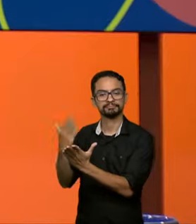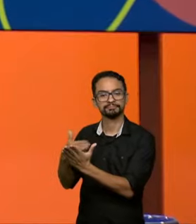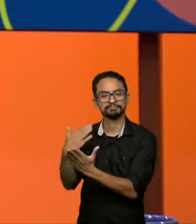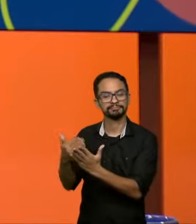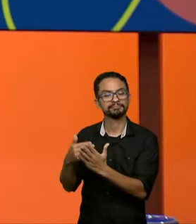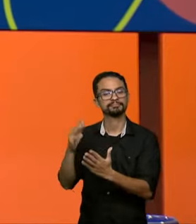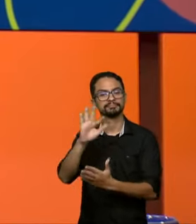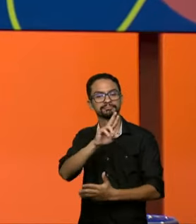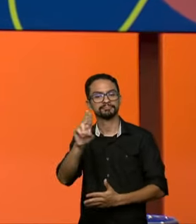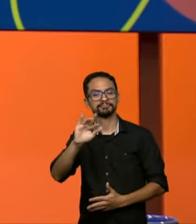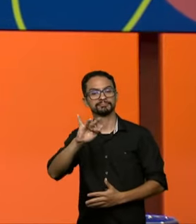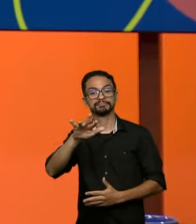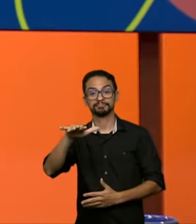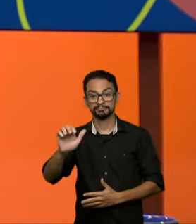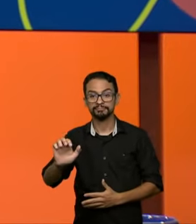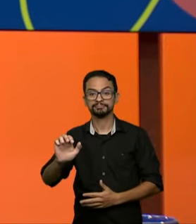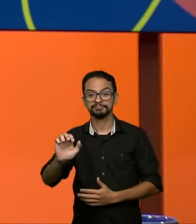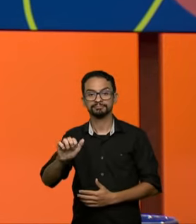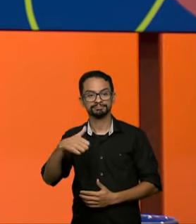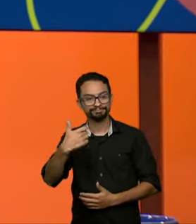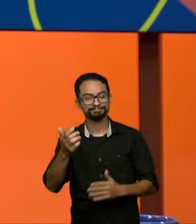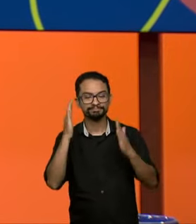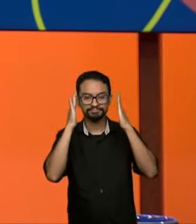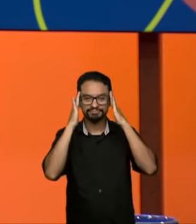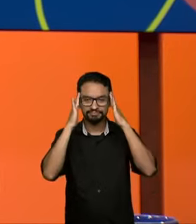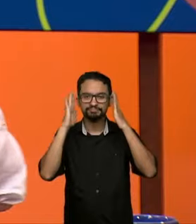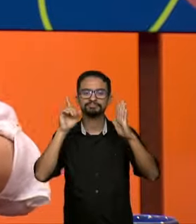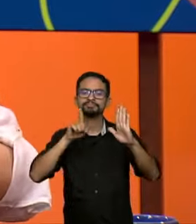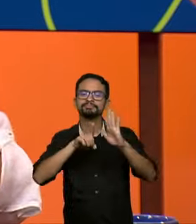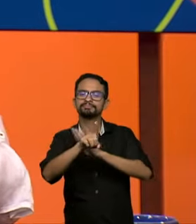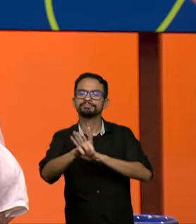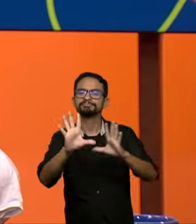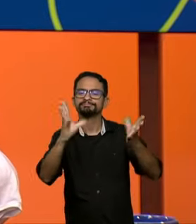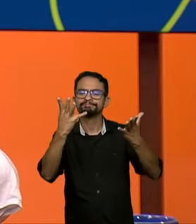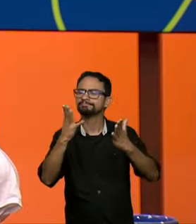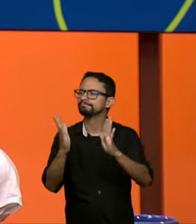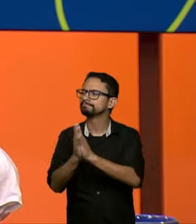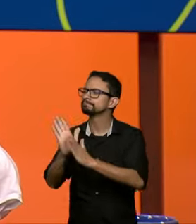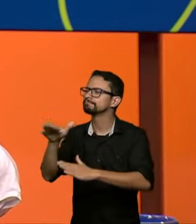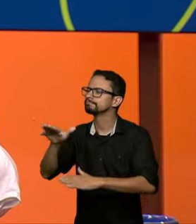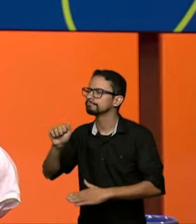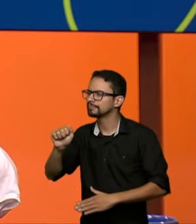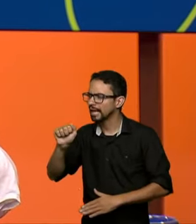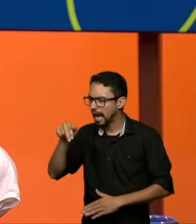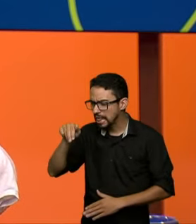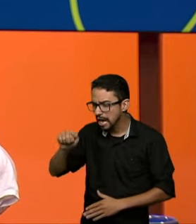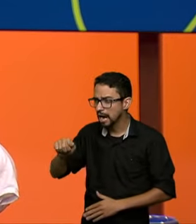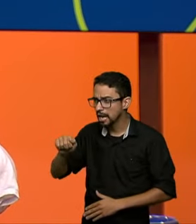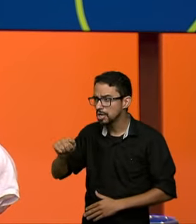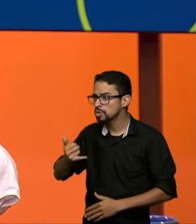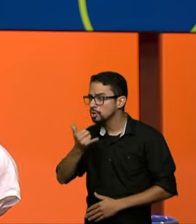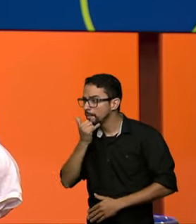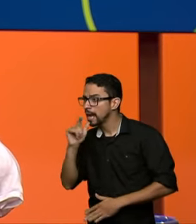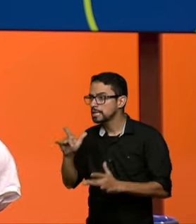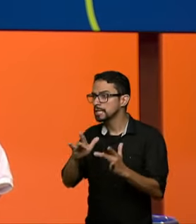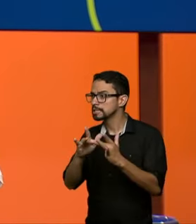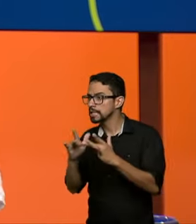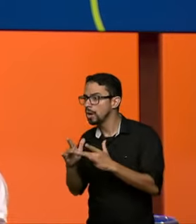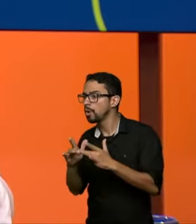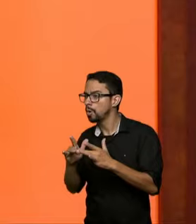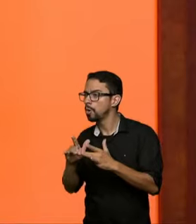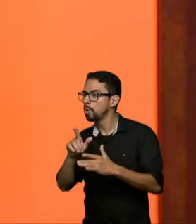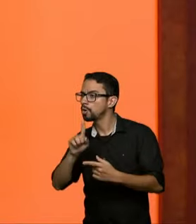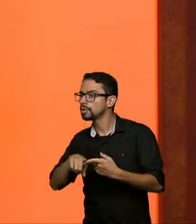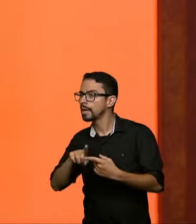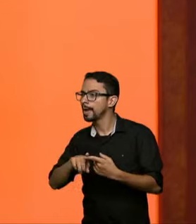felicidade. Mas... O que que aconteceu? Aí eu conversei com ela, falei, Ana Beatriz, será que é a interação com a